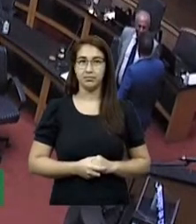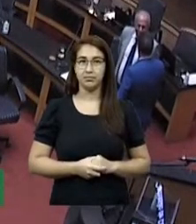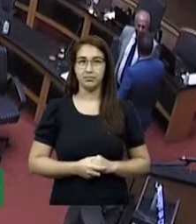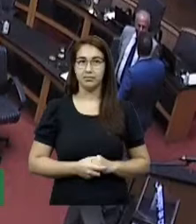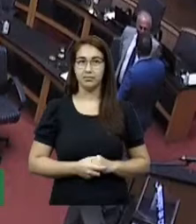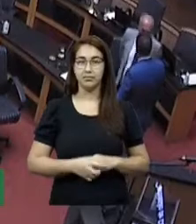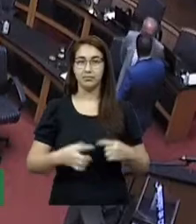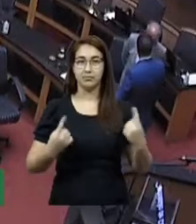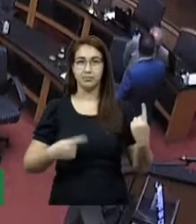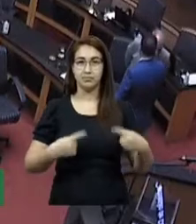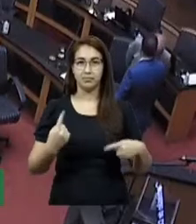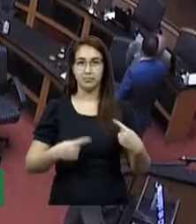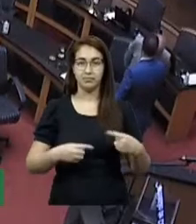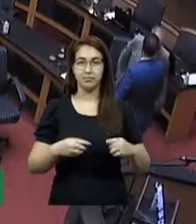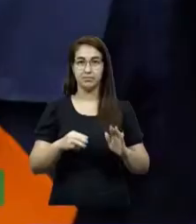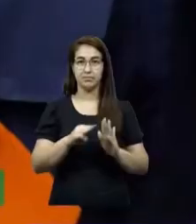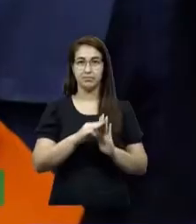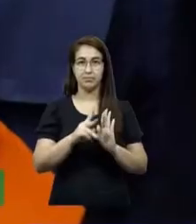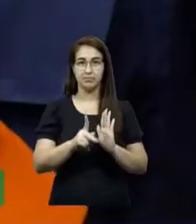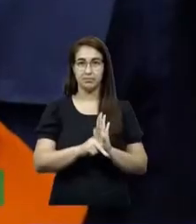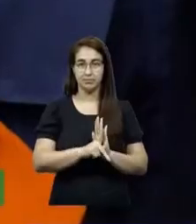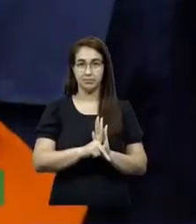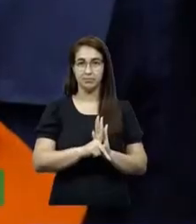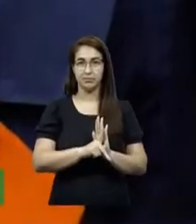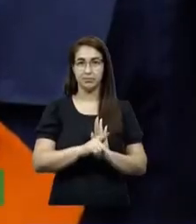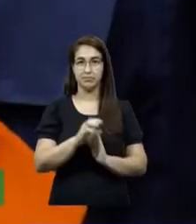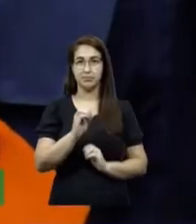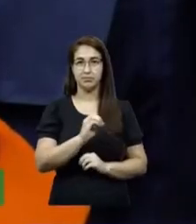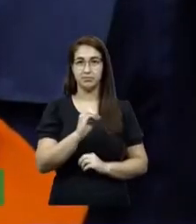Em discussão, a medida provisória